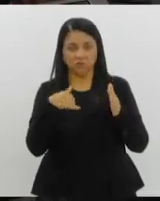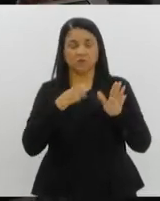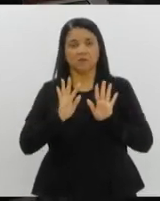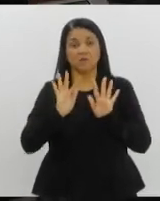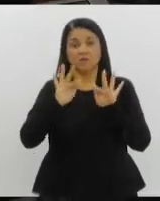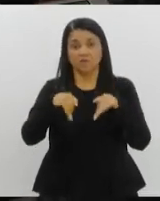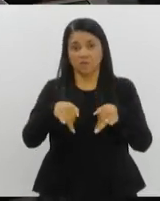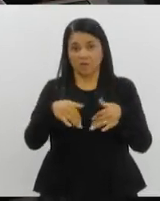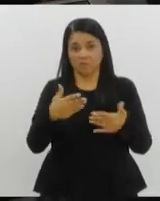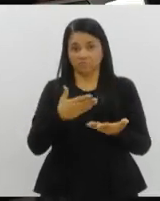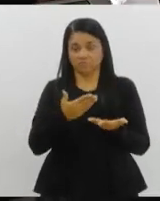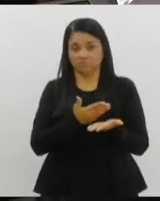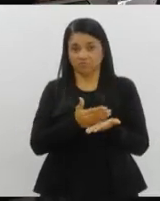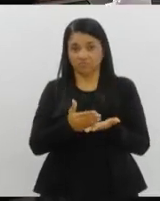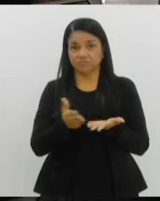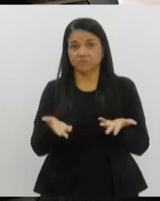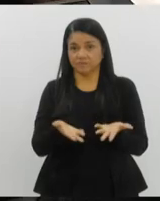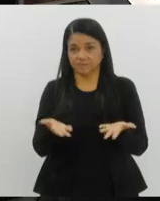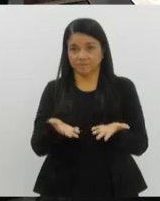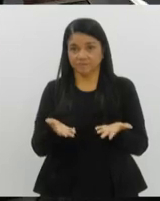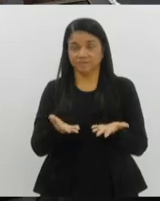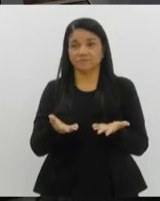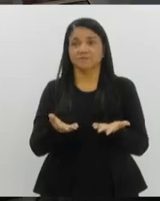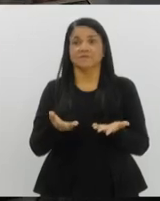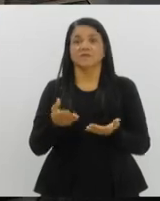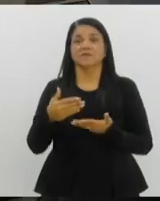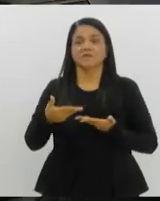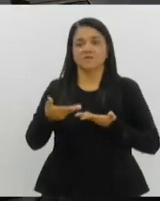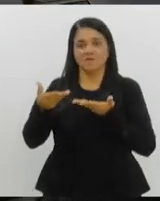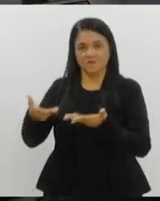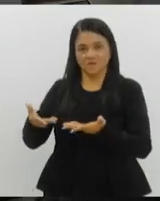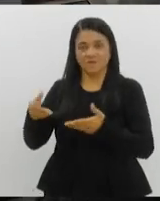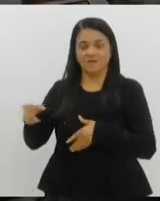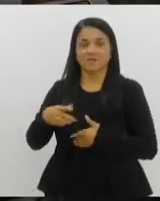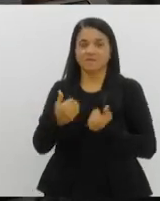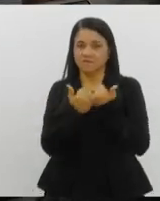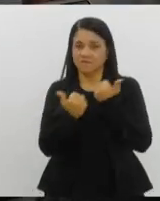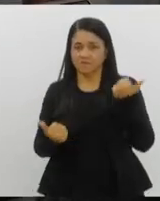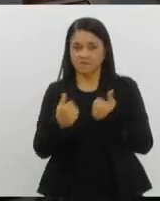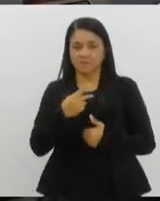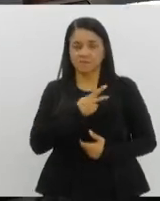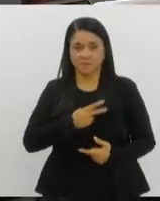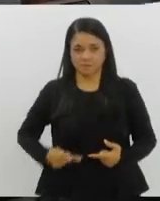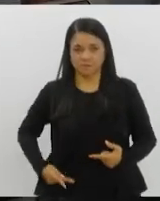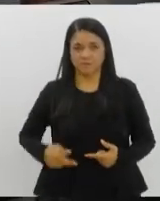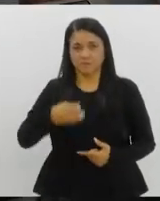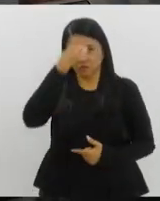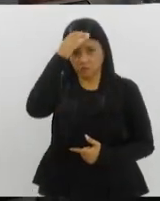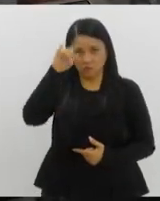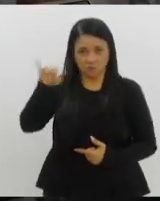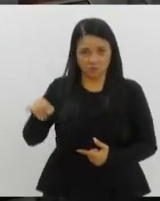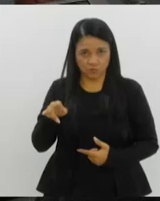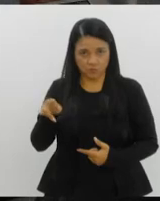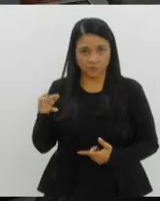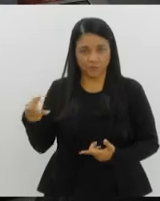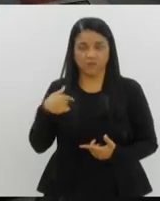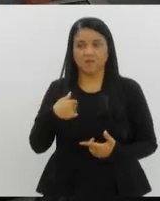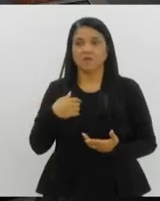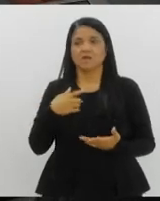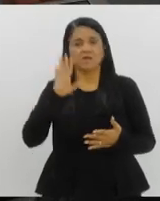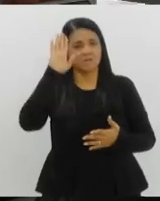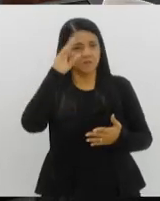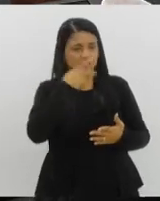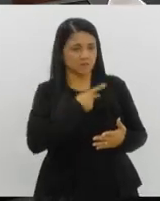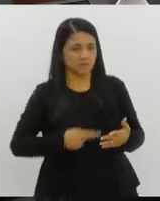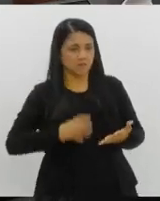expediente final. Presidência, convido a deputada Tia Ju, nossa vice-presidente, para assumir os trabalhos da mesa. Presidente, quero registrar meu voto contrário